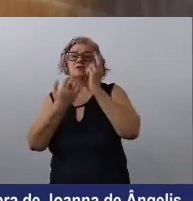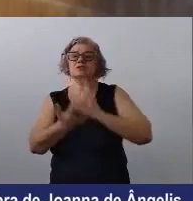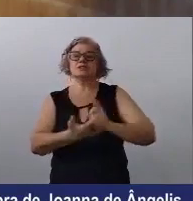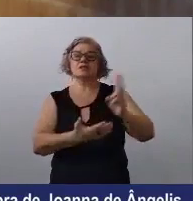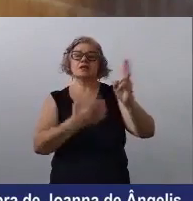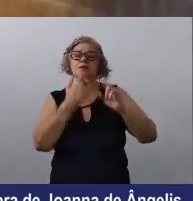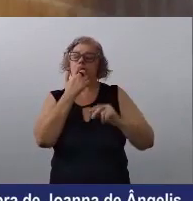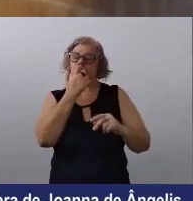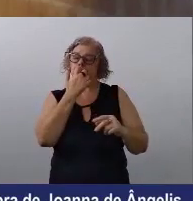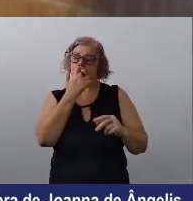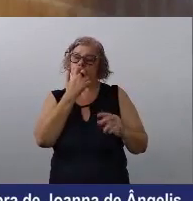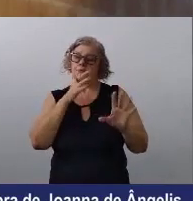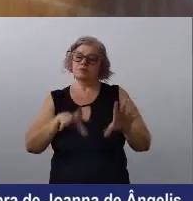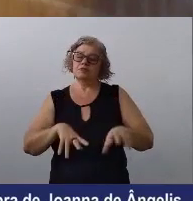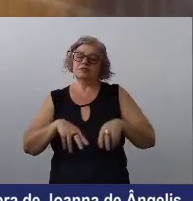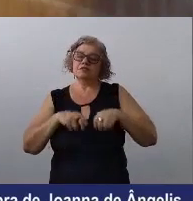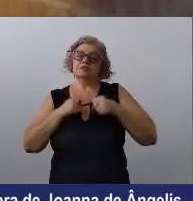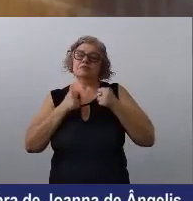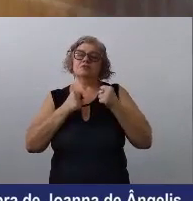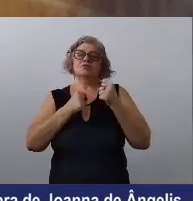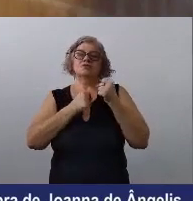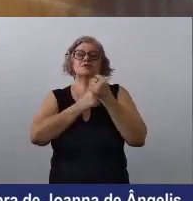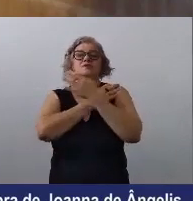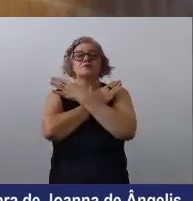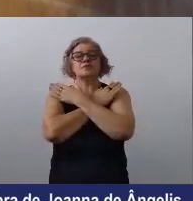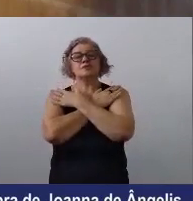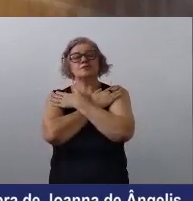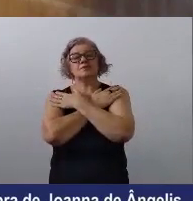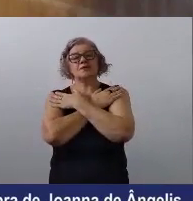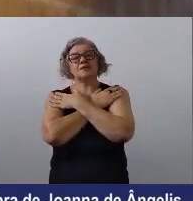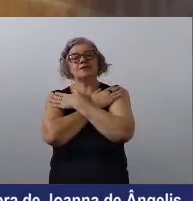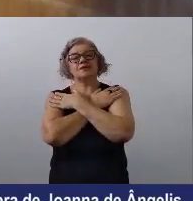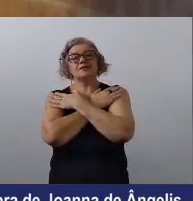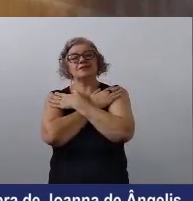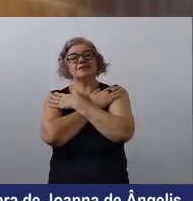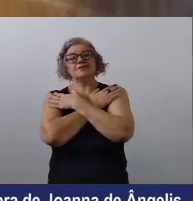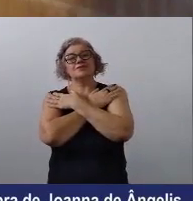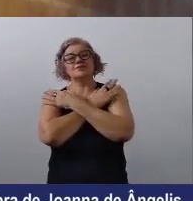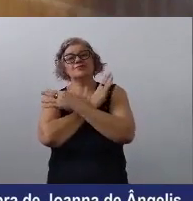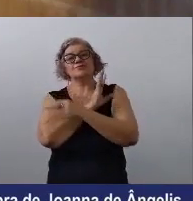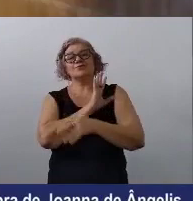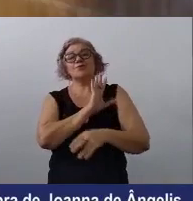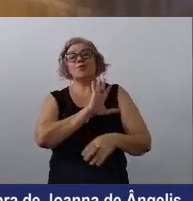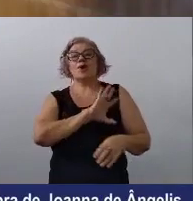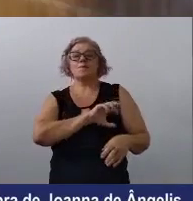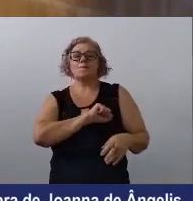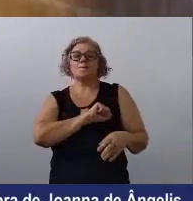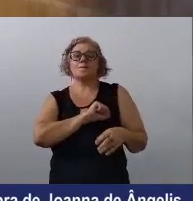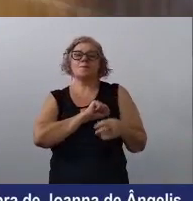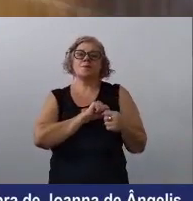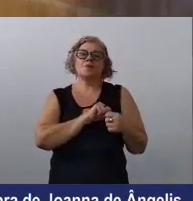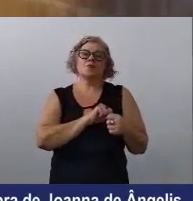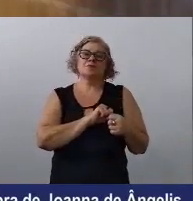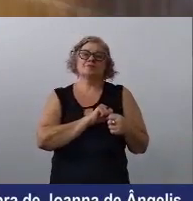protege. Vamos sentindo o seu abraço